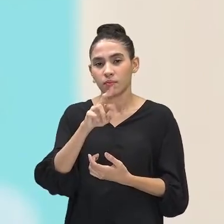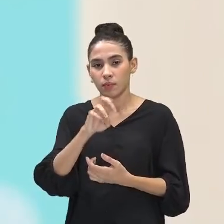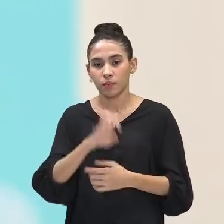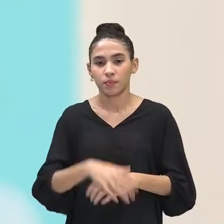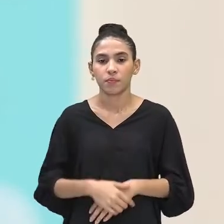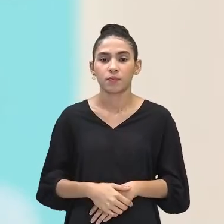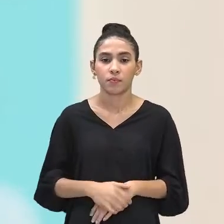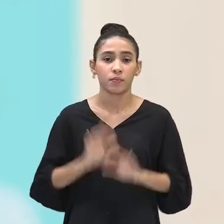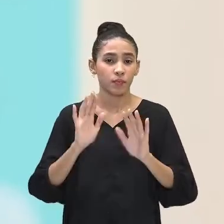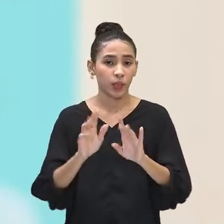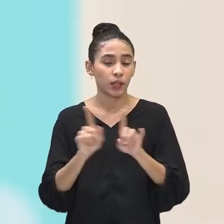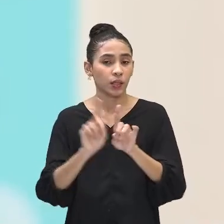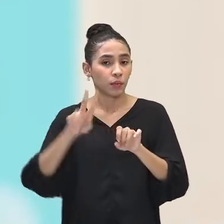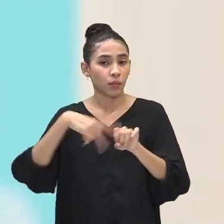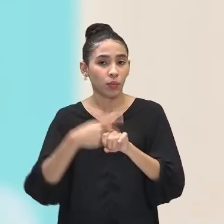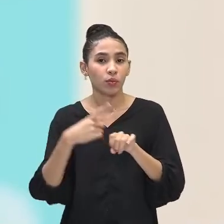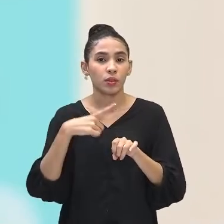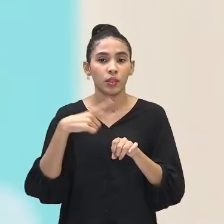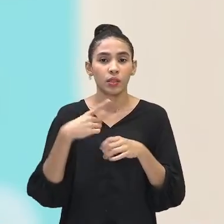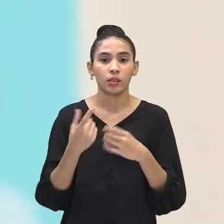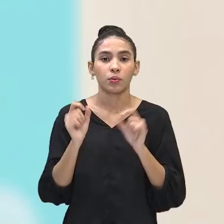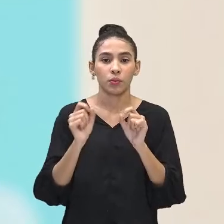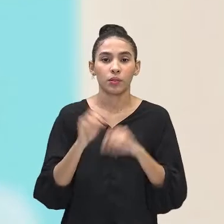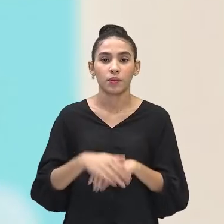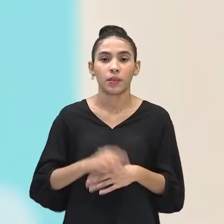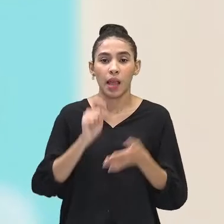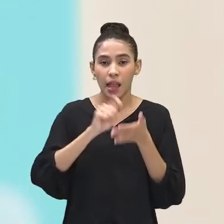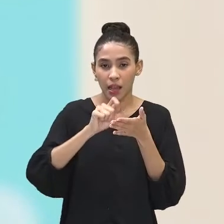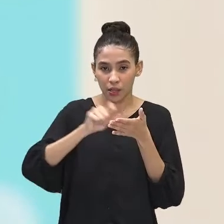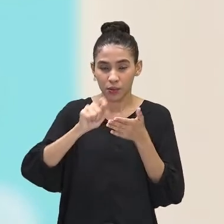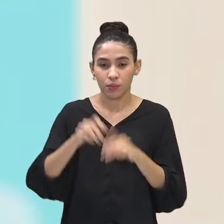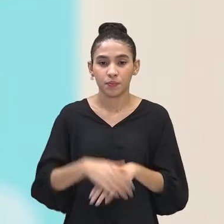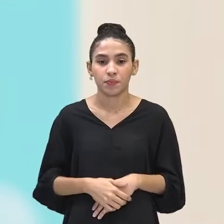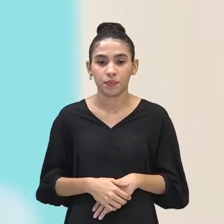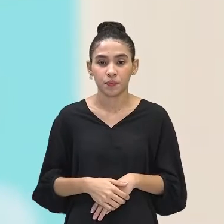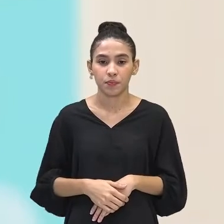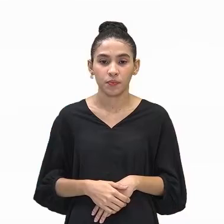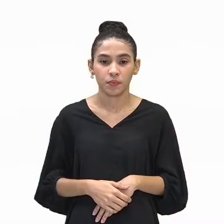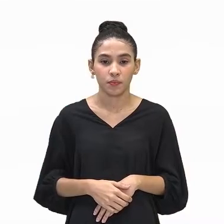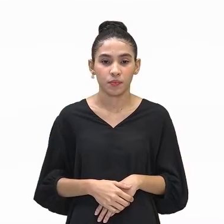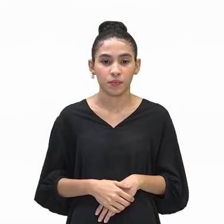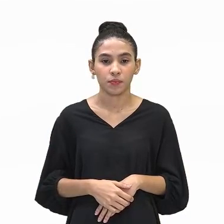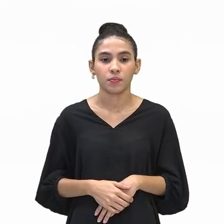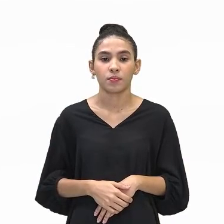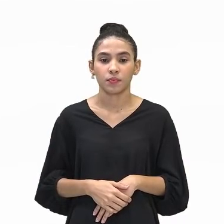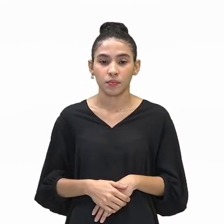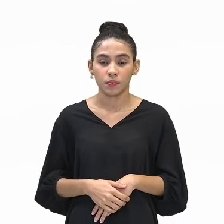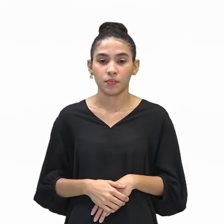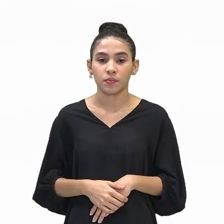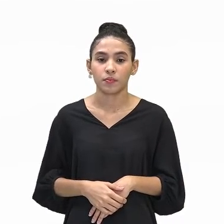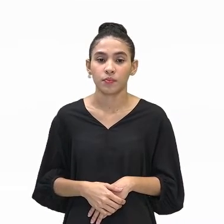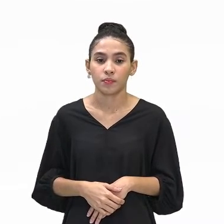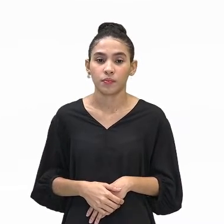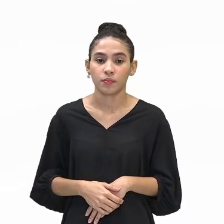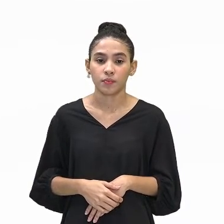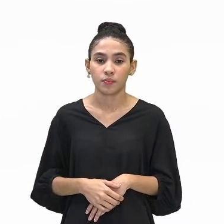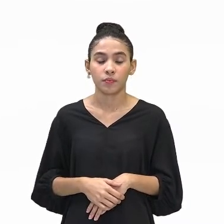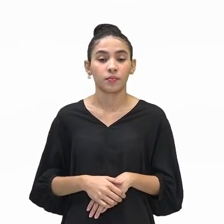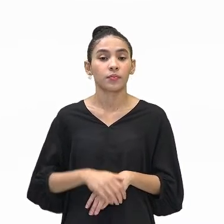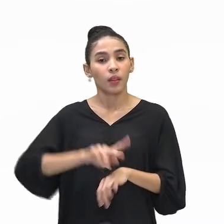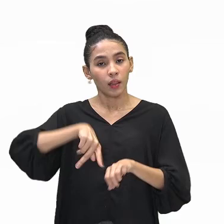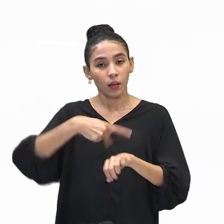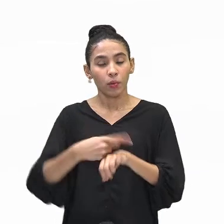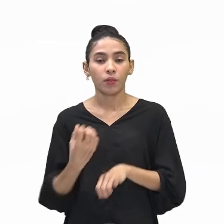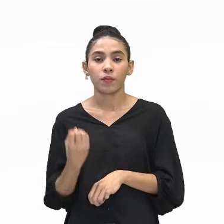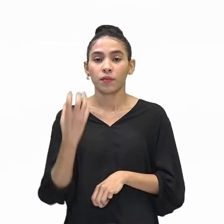bom? Mas aí depois ele acabou se tornando escritor. A gente vai acompanhar isso aí na biografia. Então, vamos voltar lá, continuando.